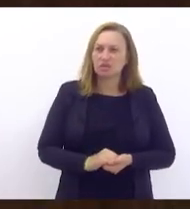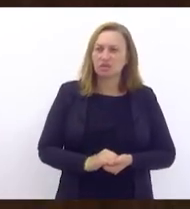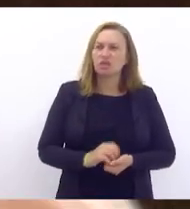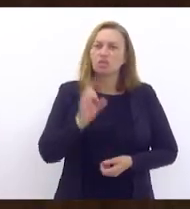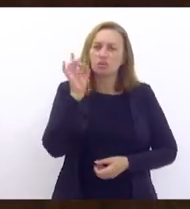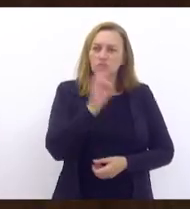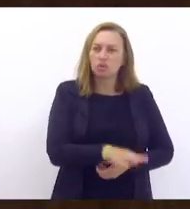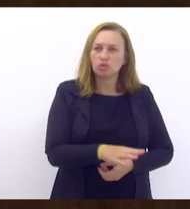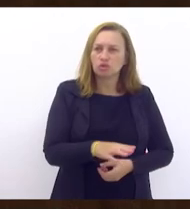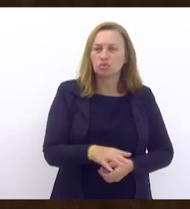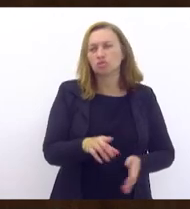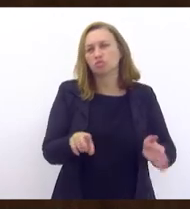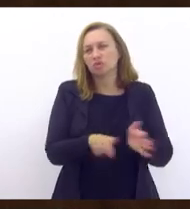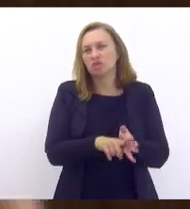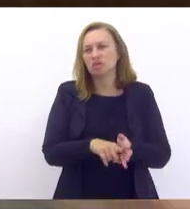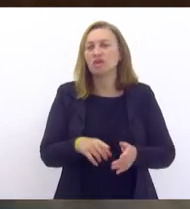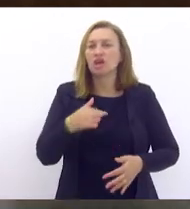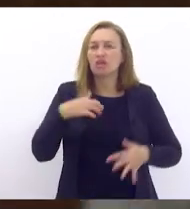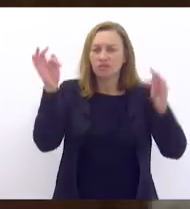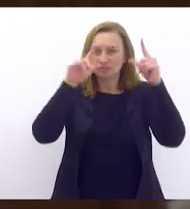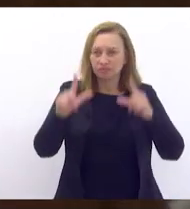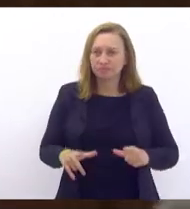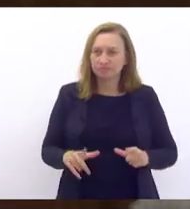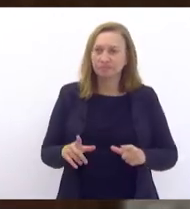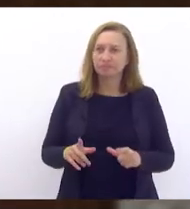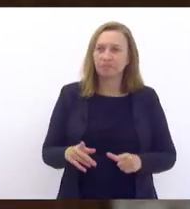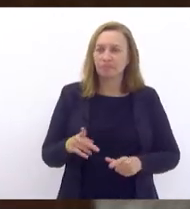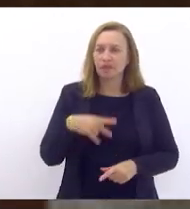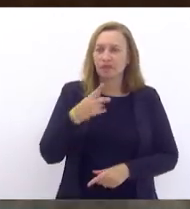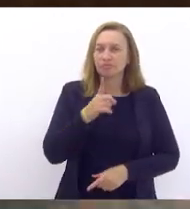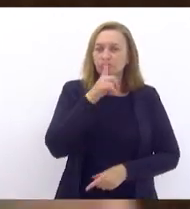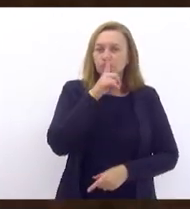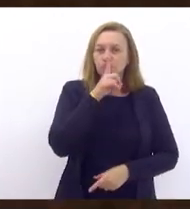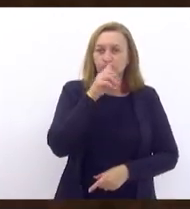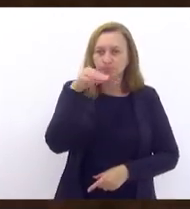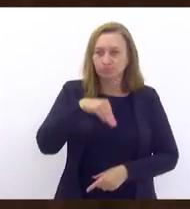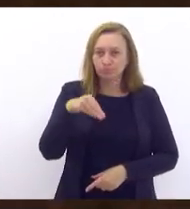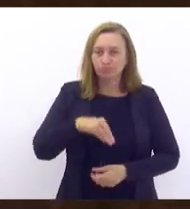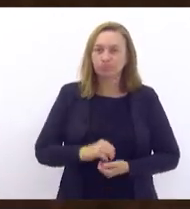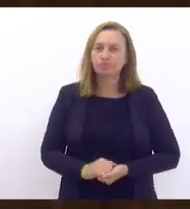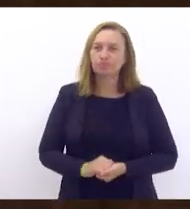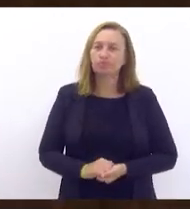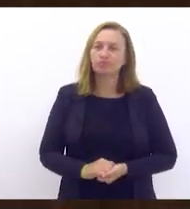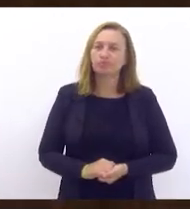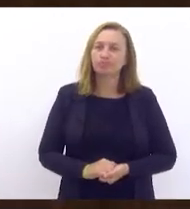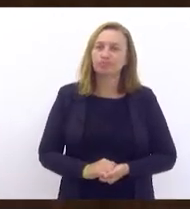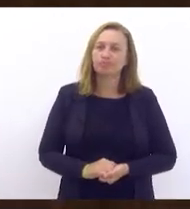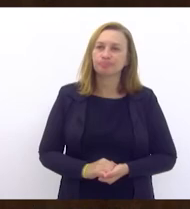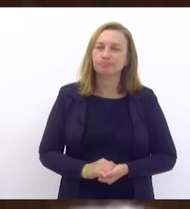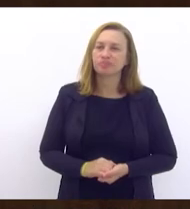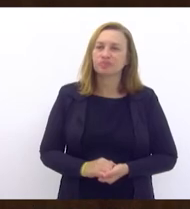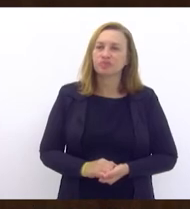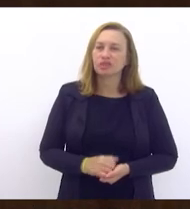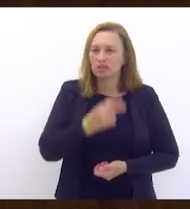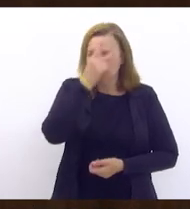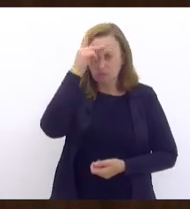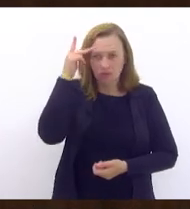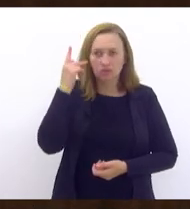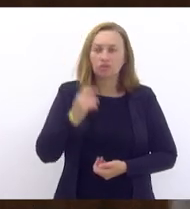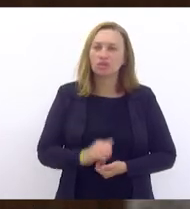menos importante, eu fiquei muito feliz da gente fazer um minuto de silêncio em relação às vítimas